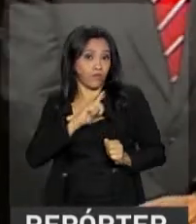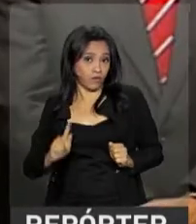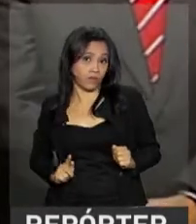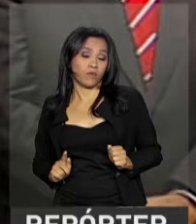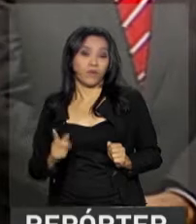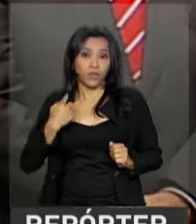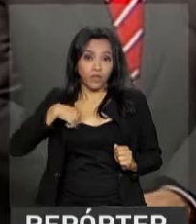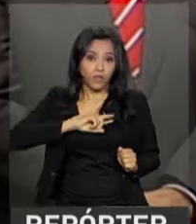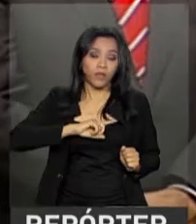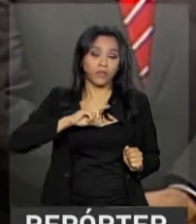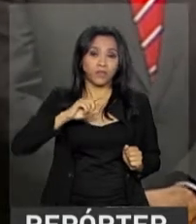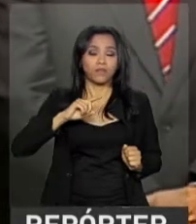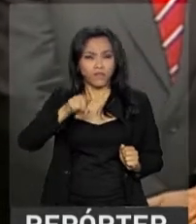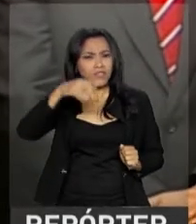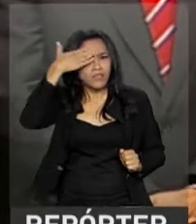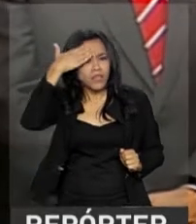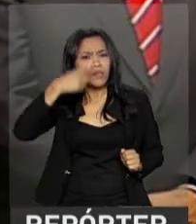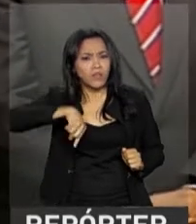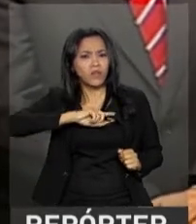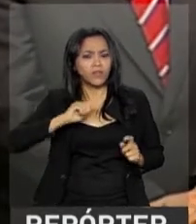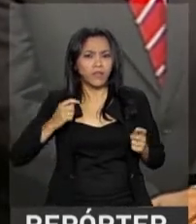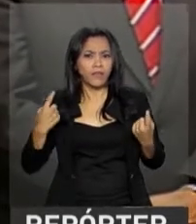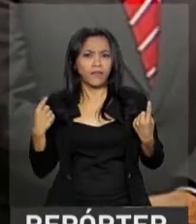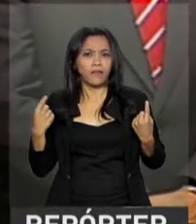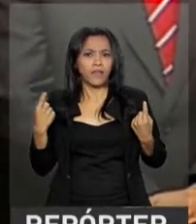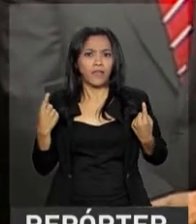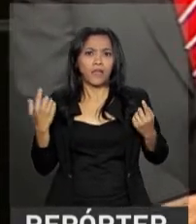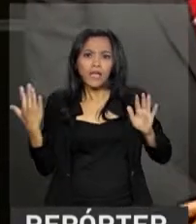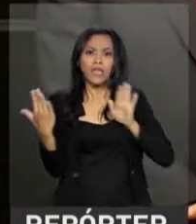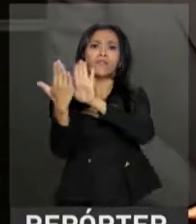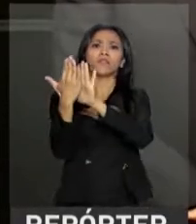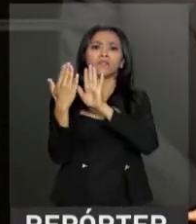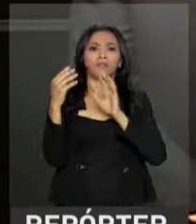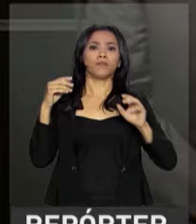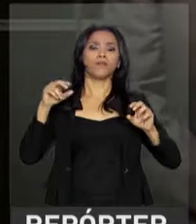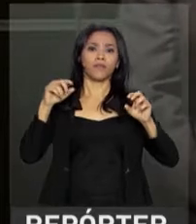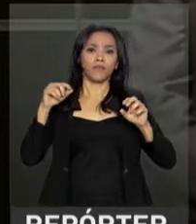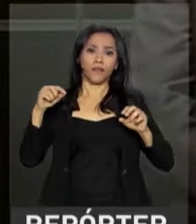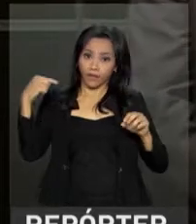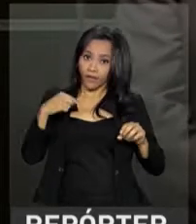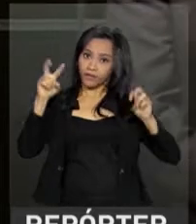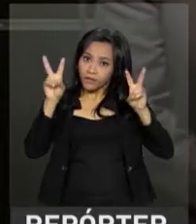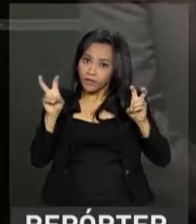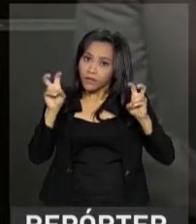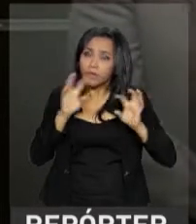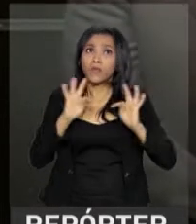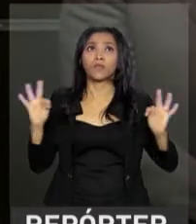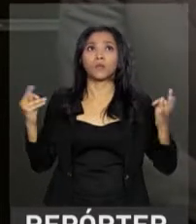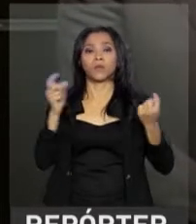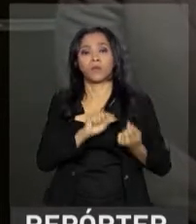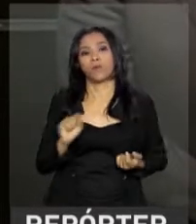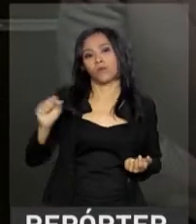estamos enfrentando esta questão em todo o Brasil, na medida em que criamos o